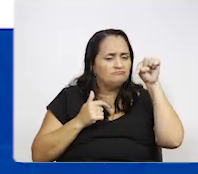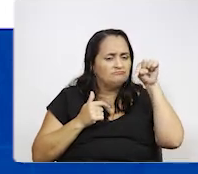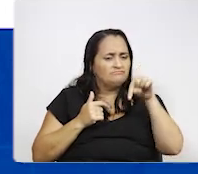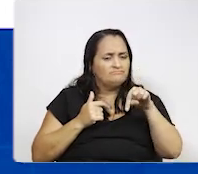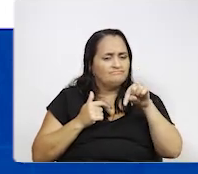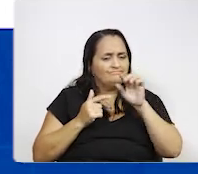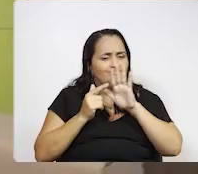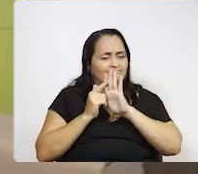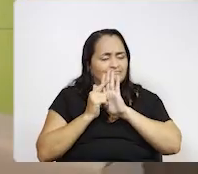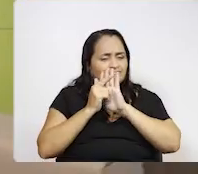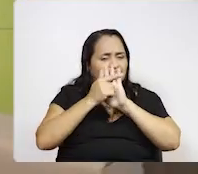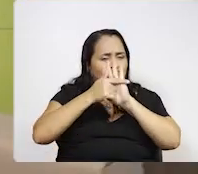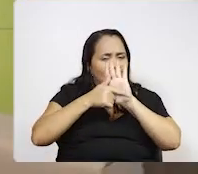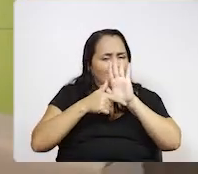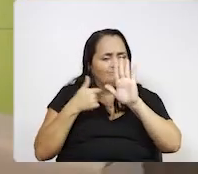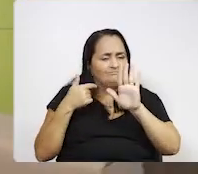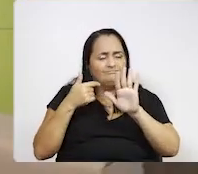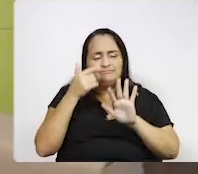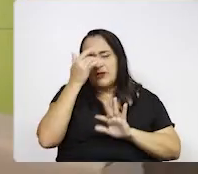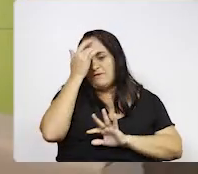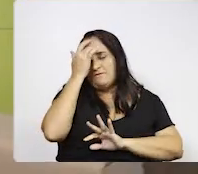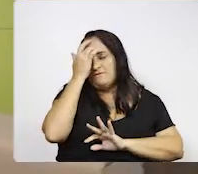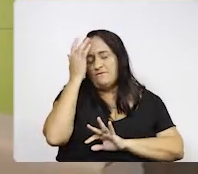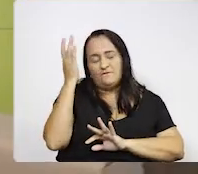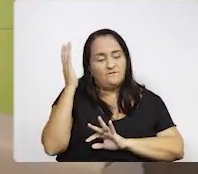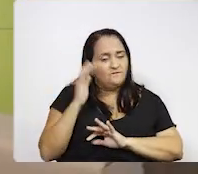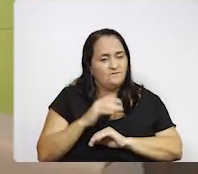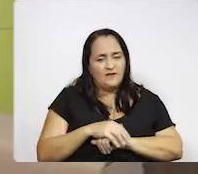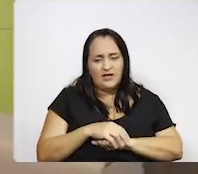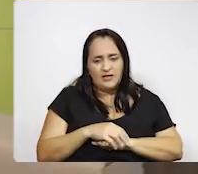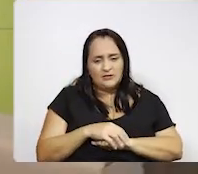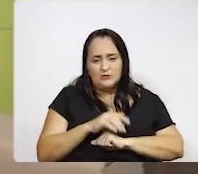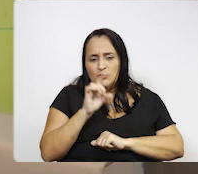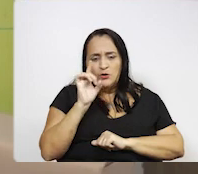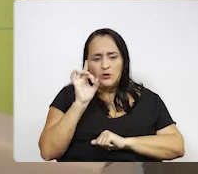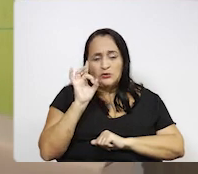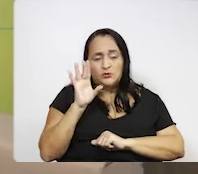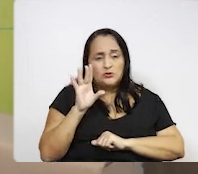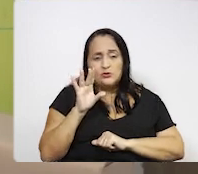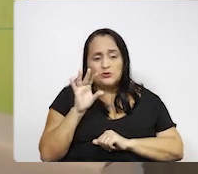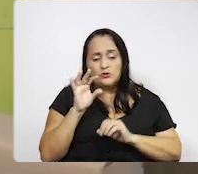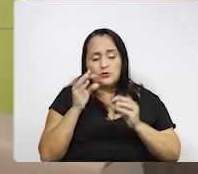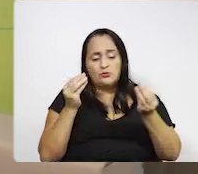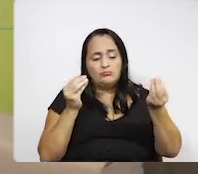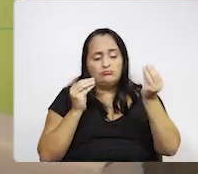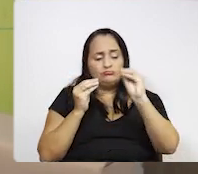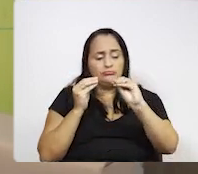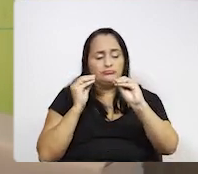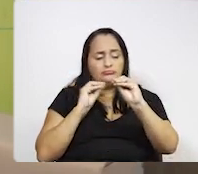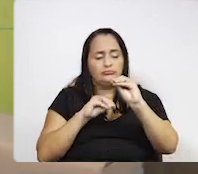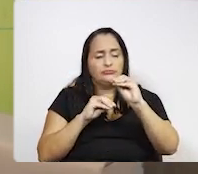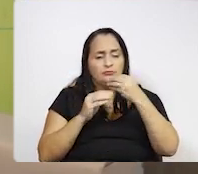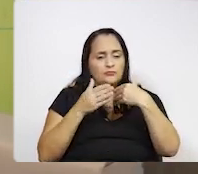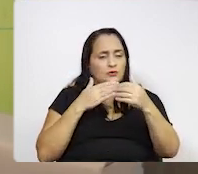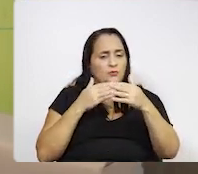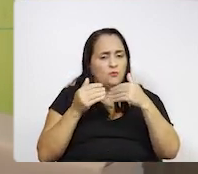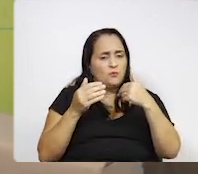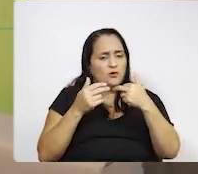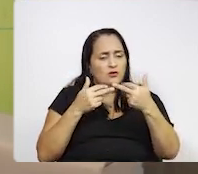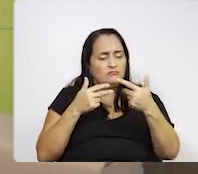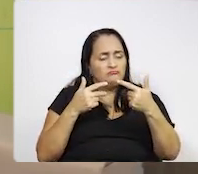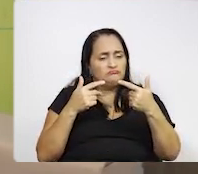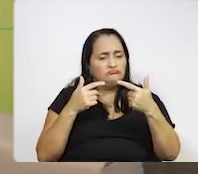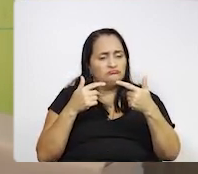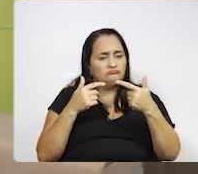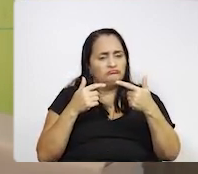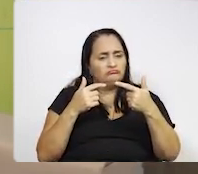ó, mel no açúcar para você, né? Só você completar com duas frações equivalentes que você